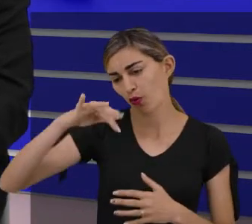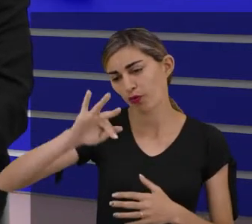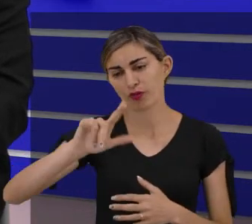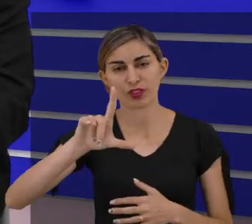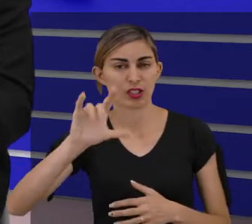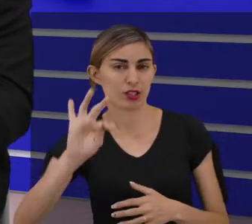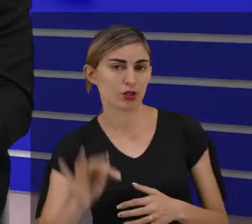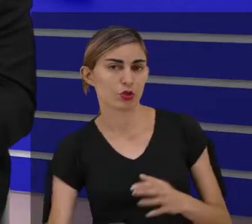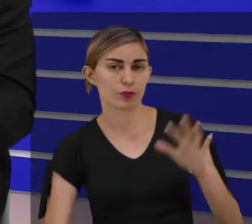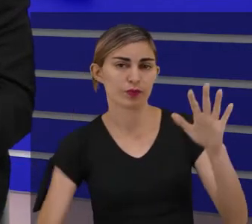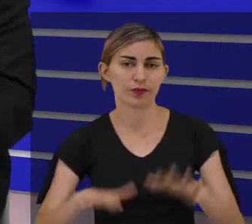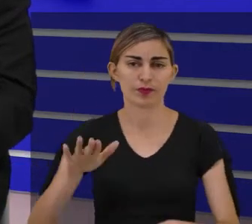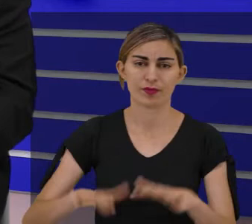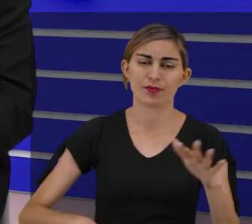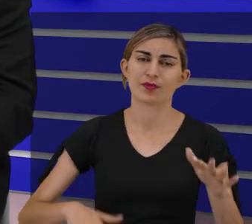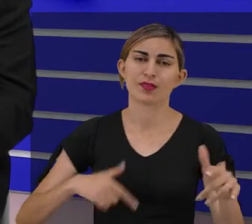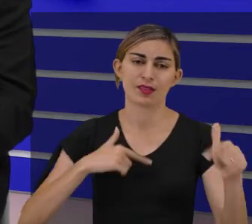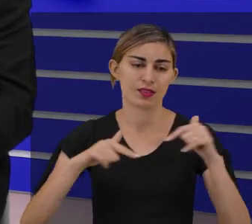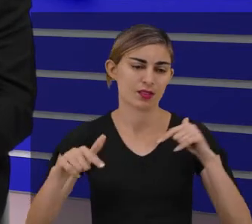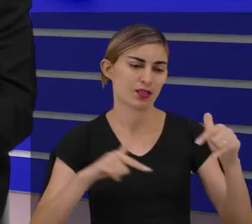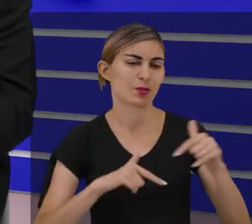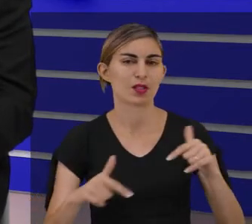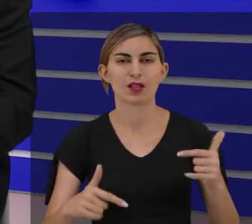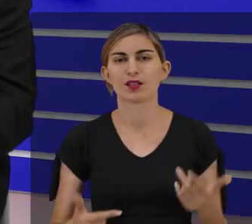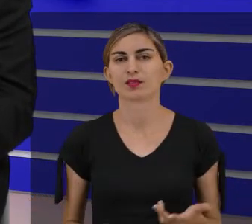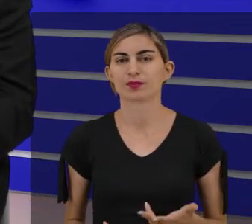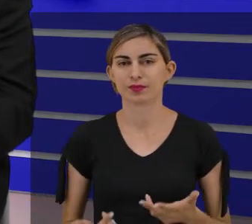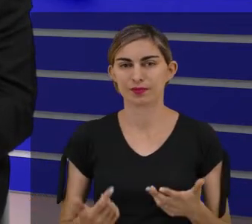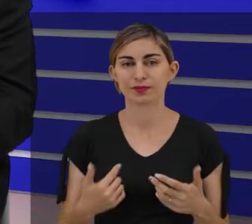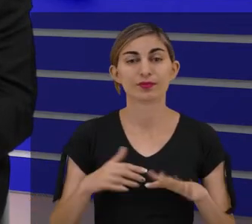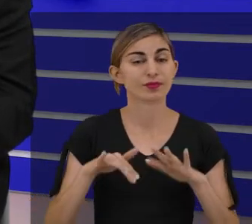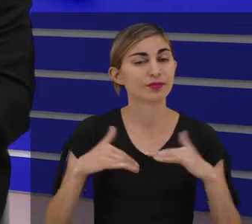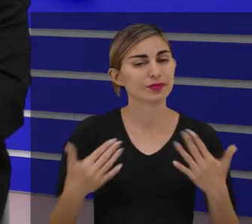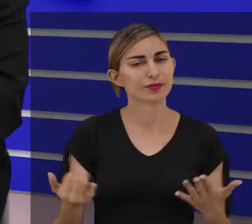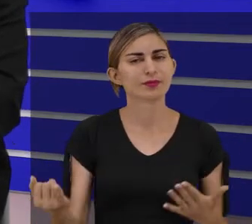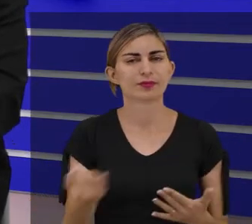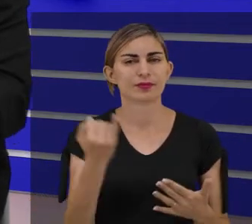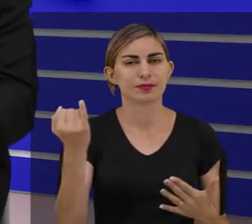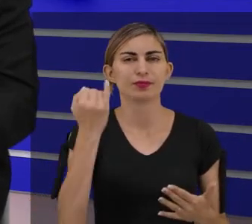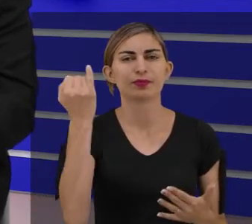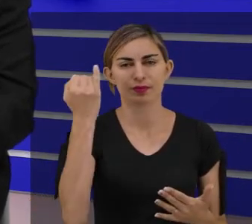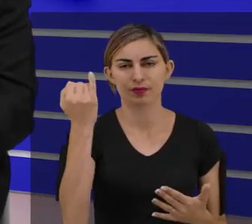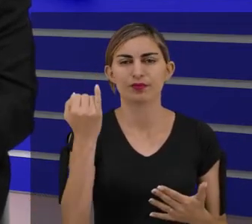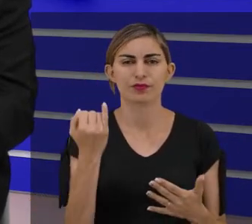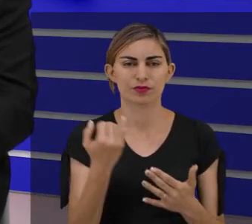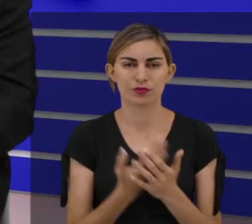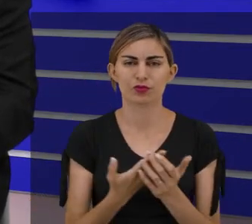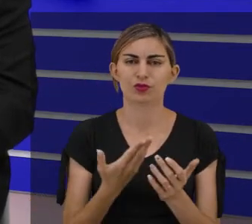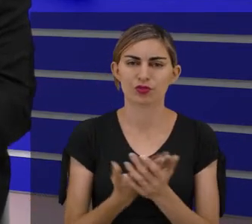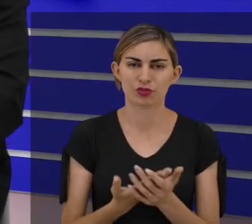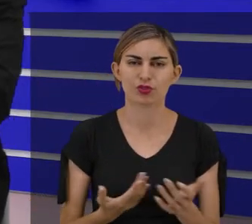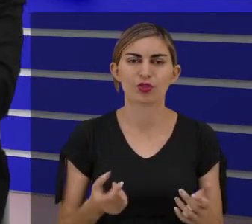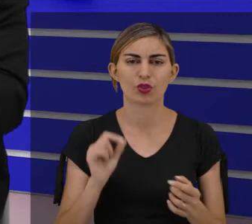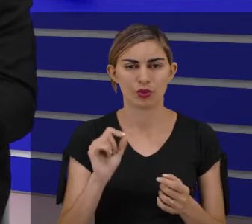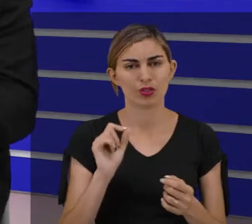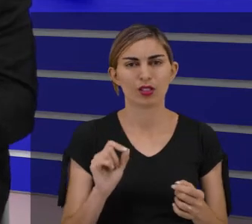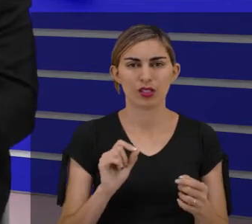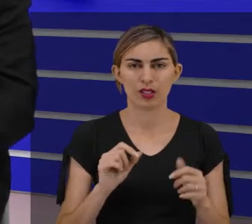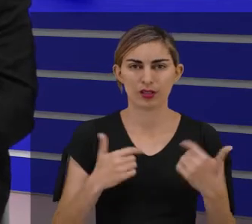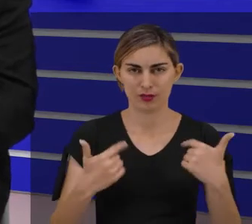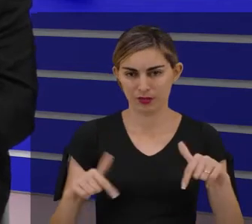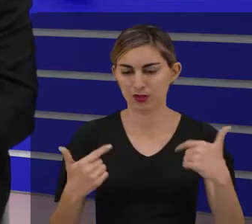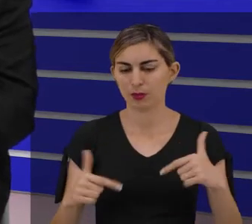novas possibilidades de vinculação contratual. Então, é importante o estudante de RH hoje, ou quem atua